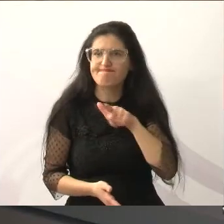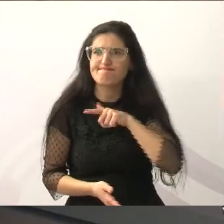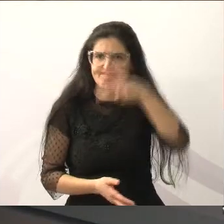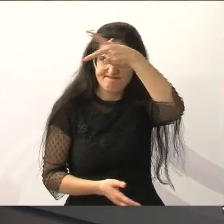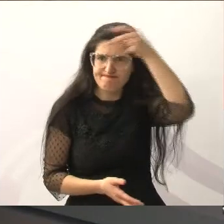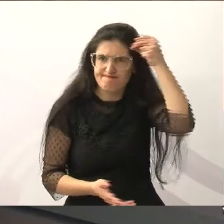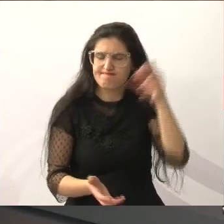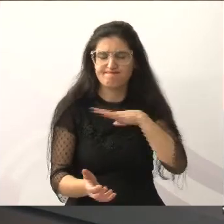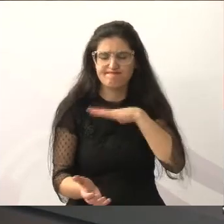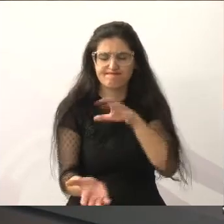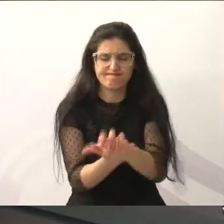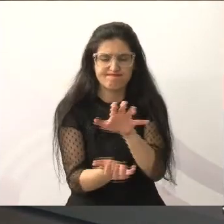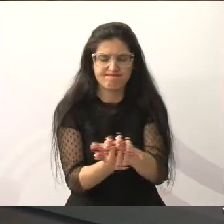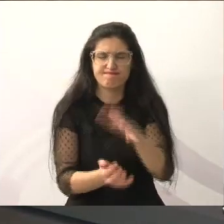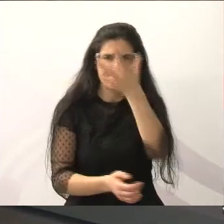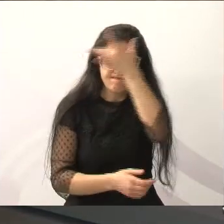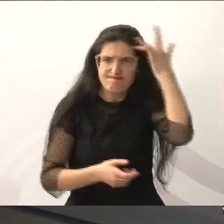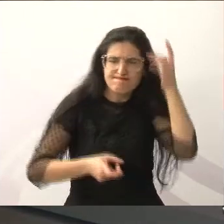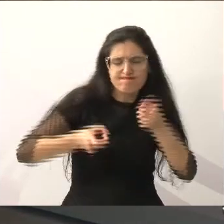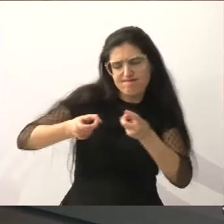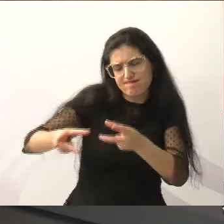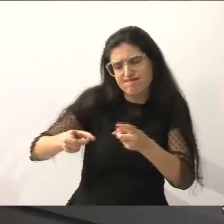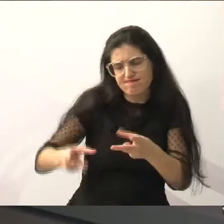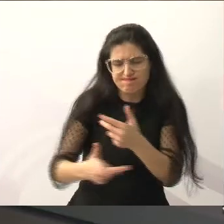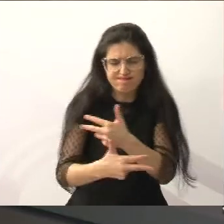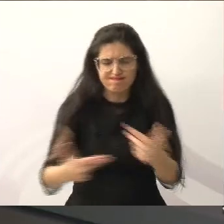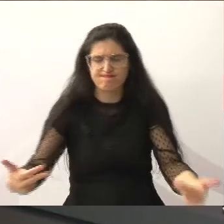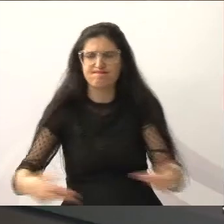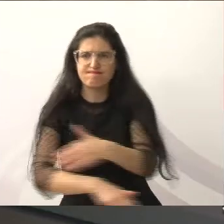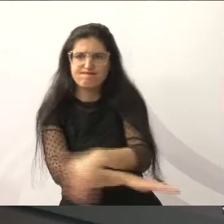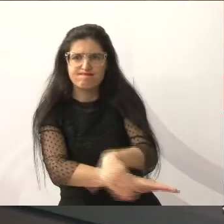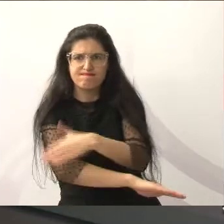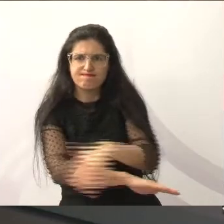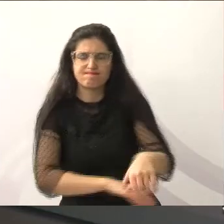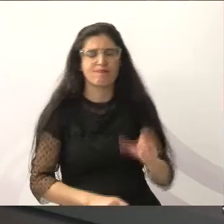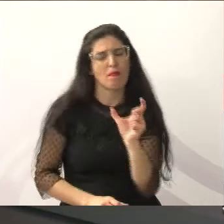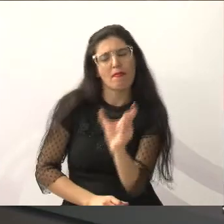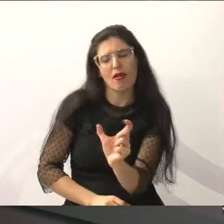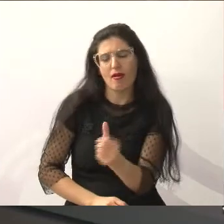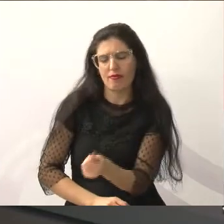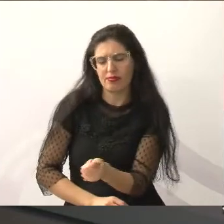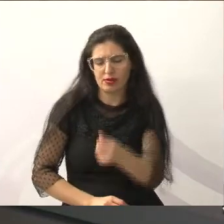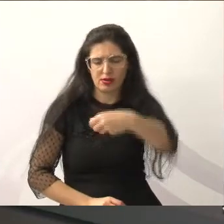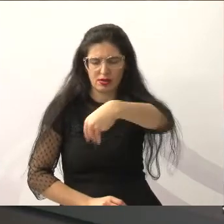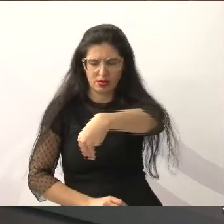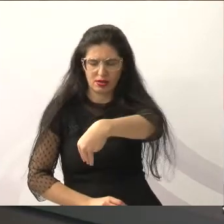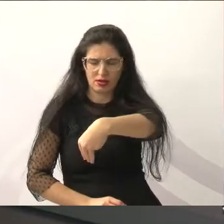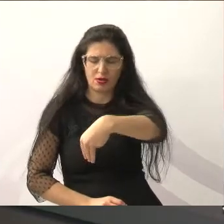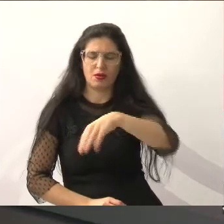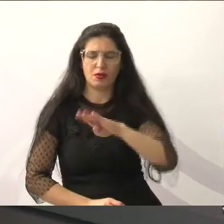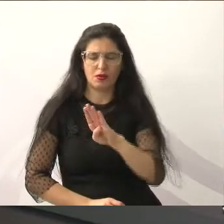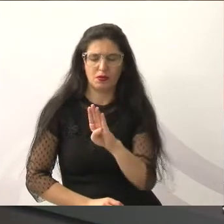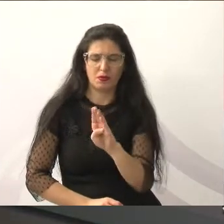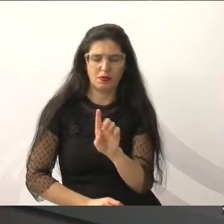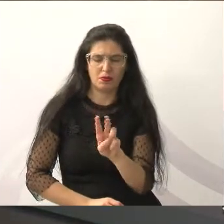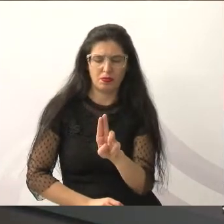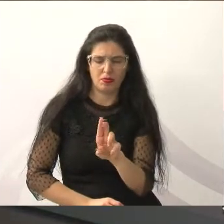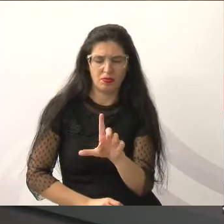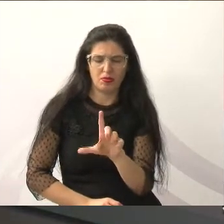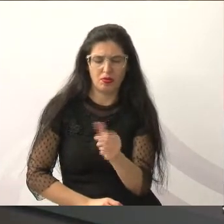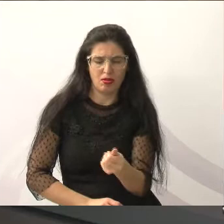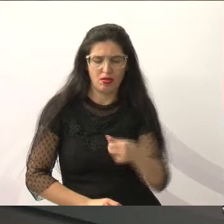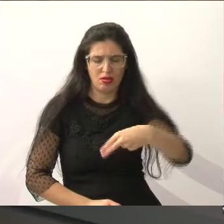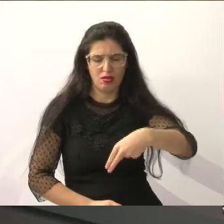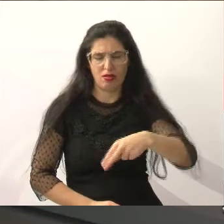Os ambulantes, na verdade, né? Chamei de camelô aqui porque é um outro apelido, né, que tem, mas